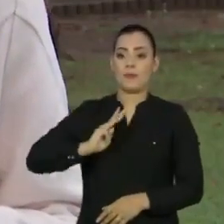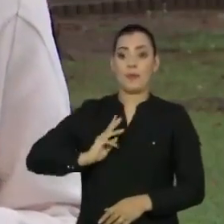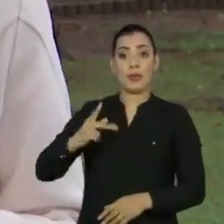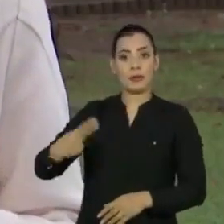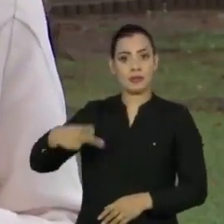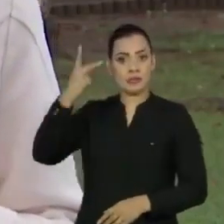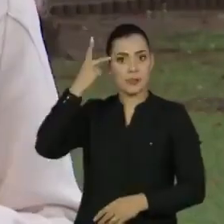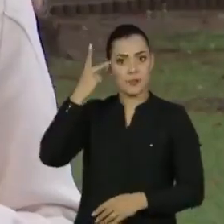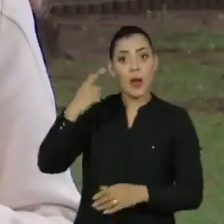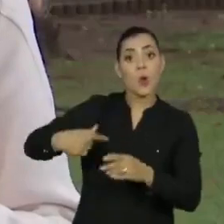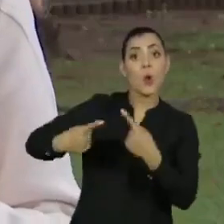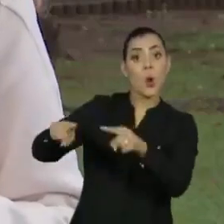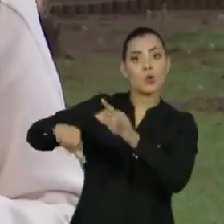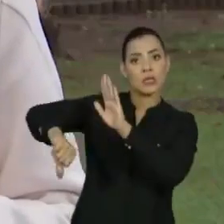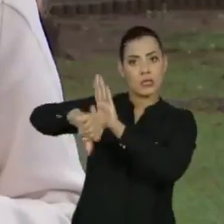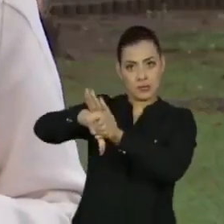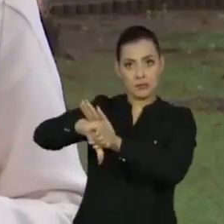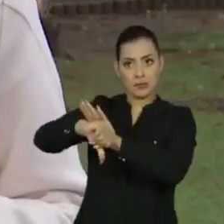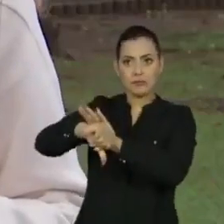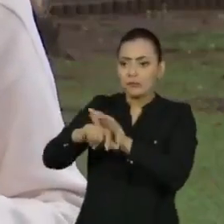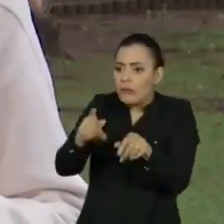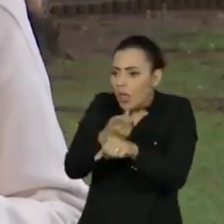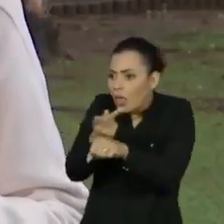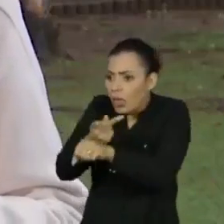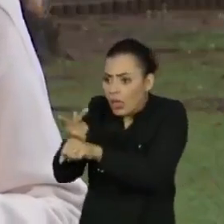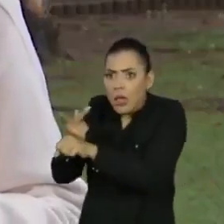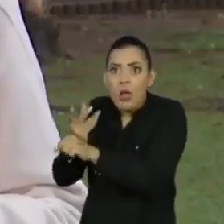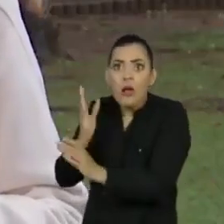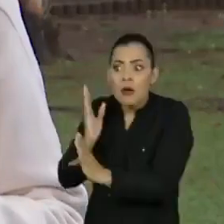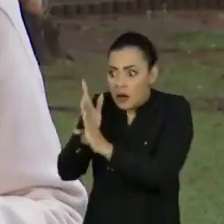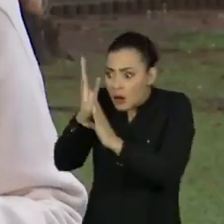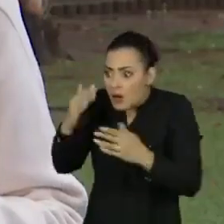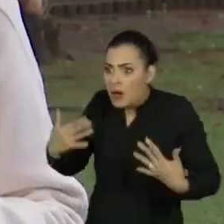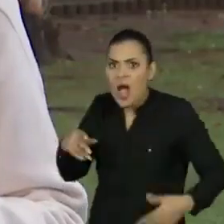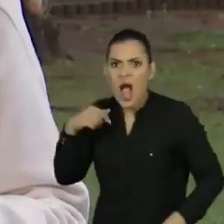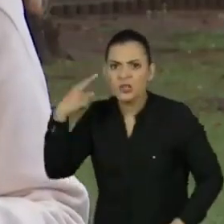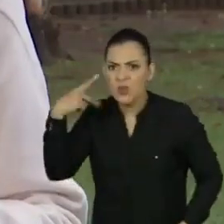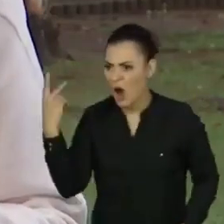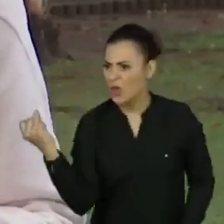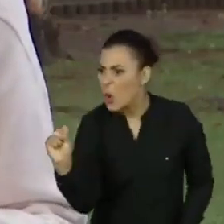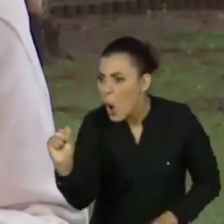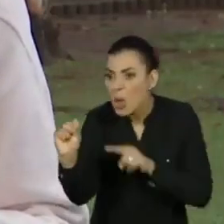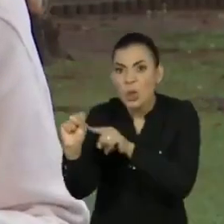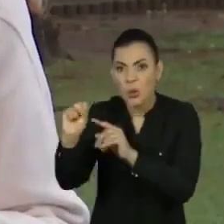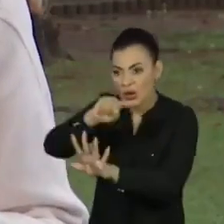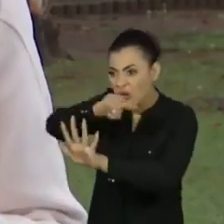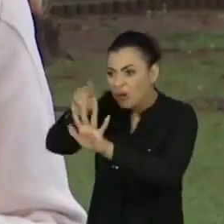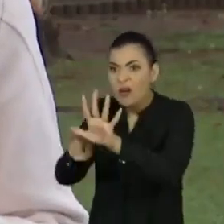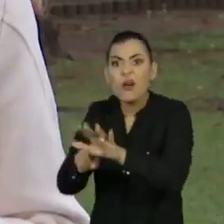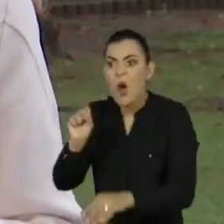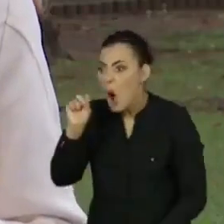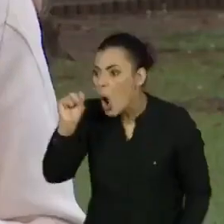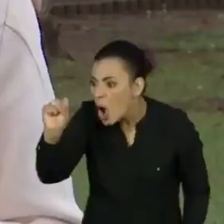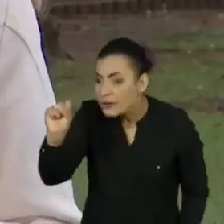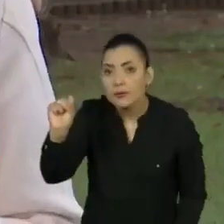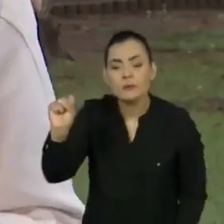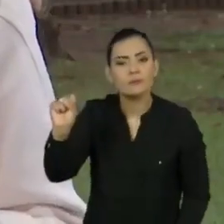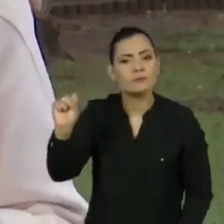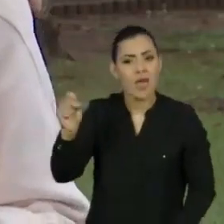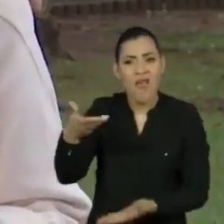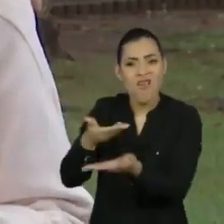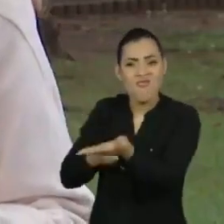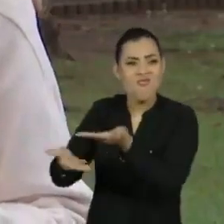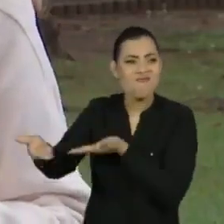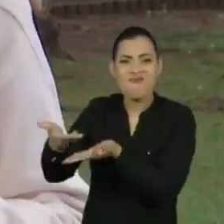de Combate ao Crime Organizado. De acordo com as investigações, os advogados eram intermediários entre os chefes presos